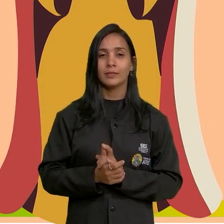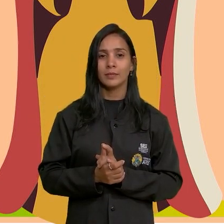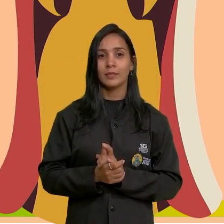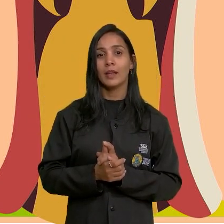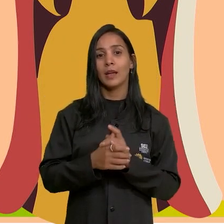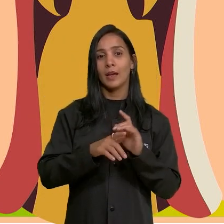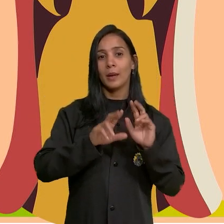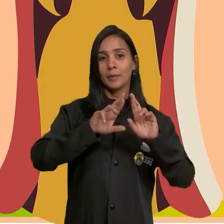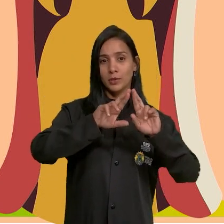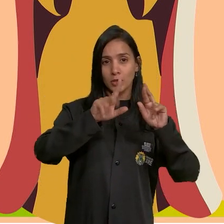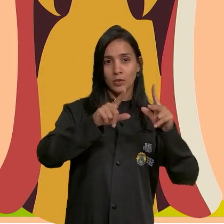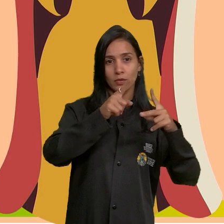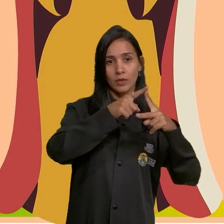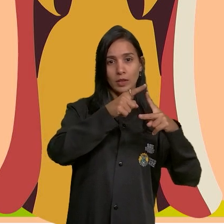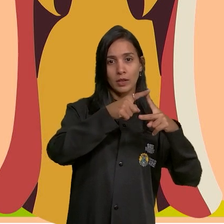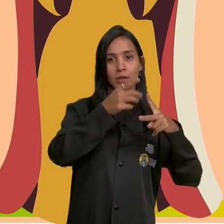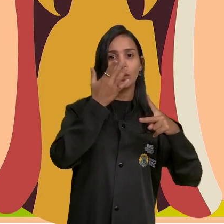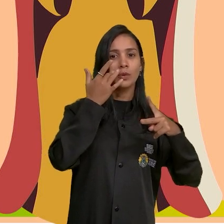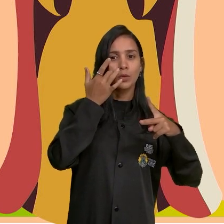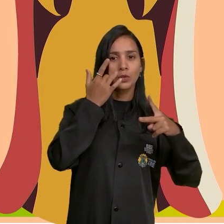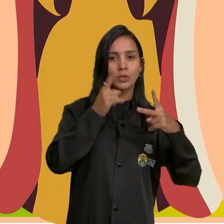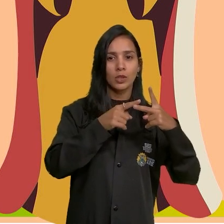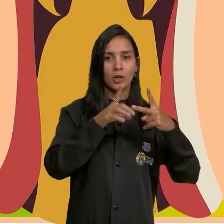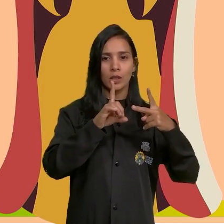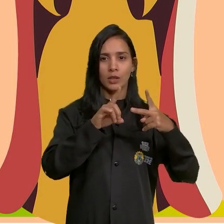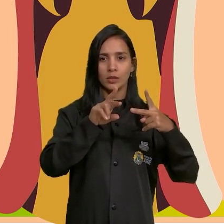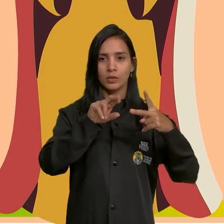da organização desse texto teatral.